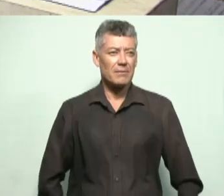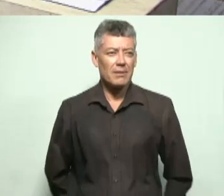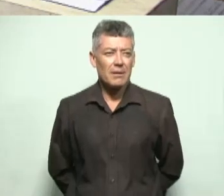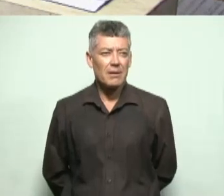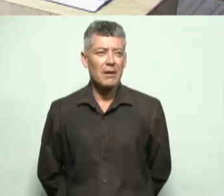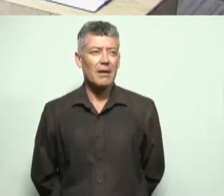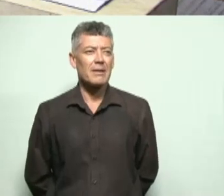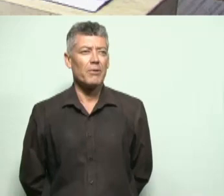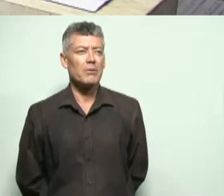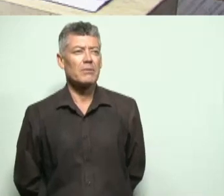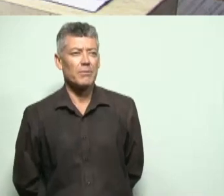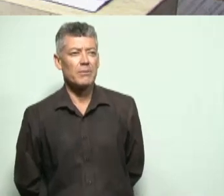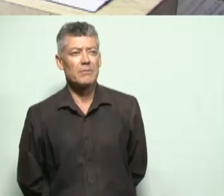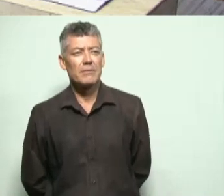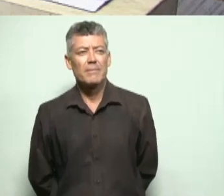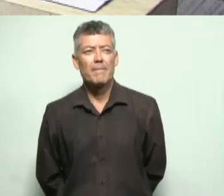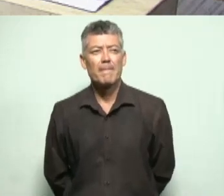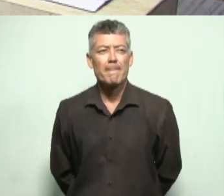Obrigada.